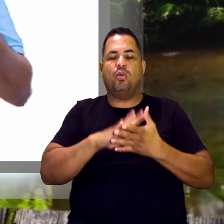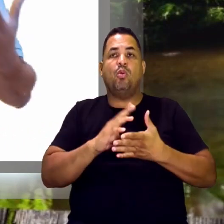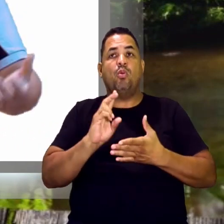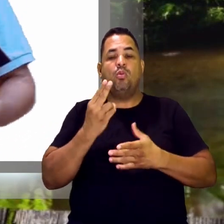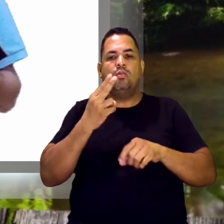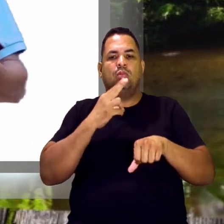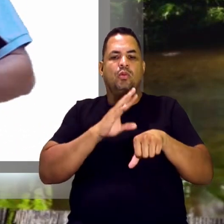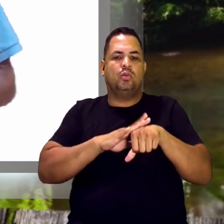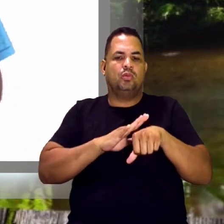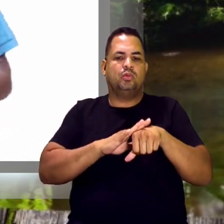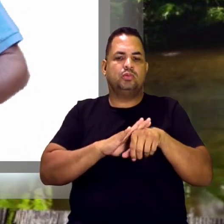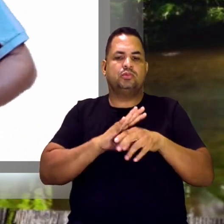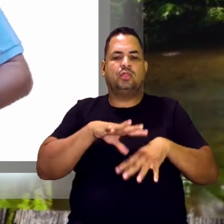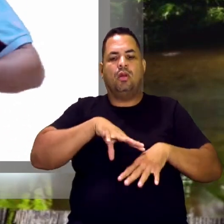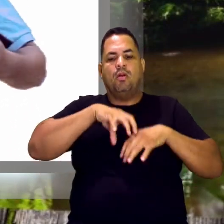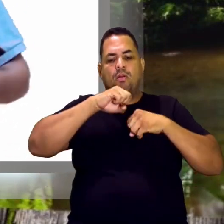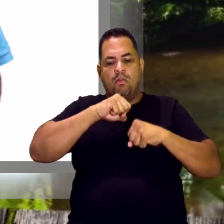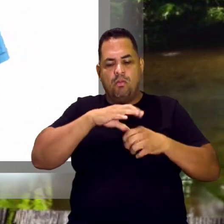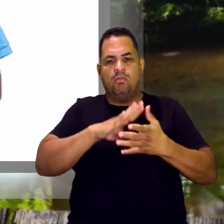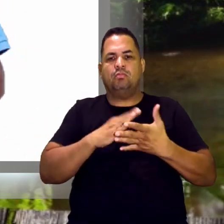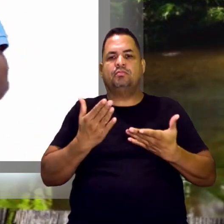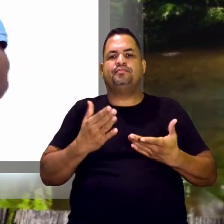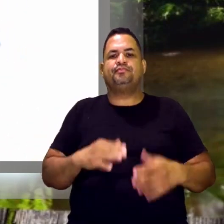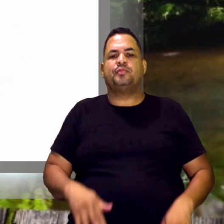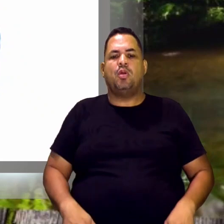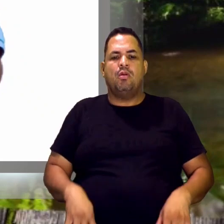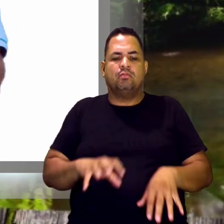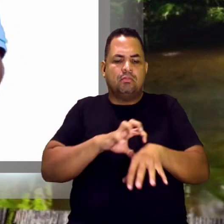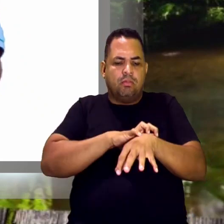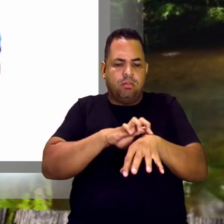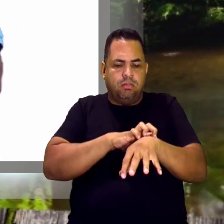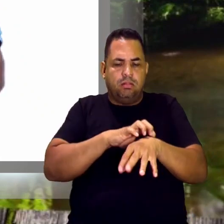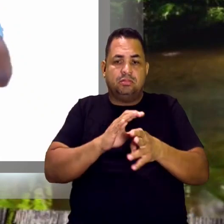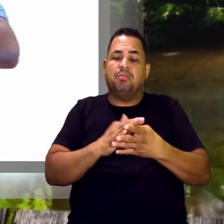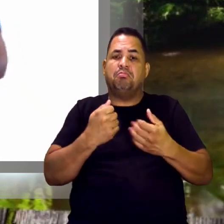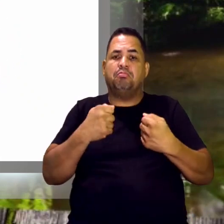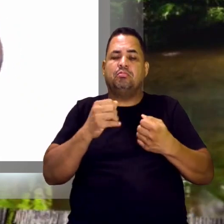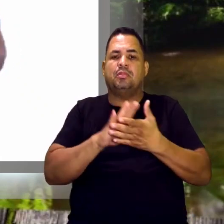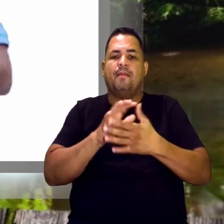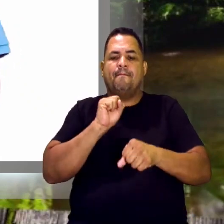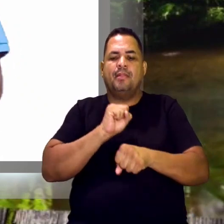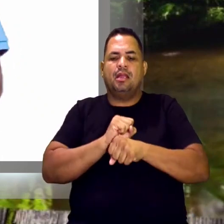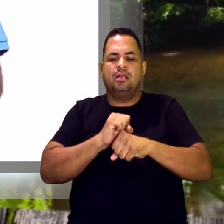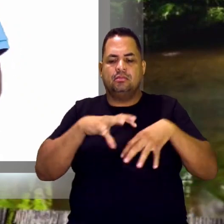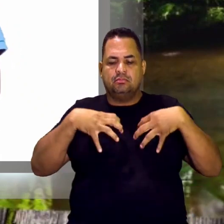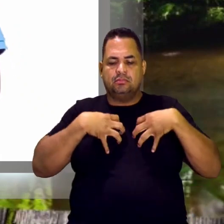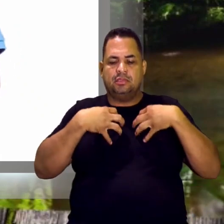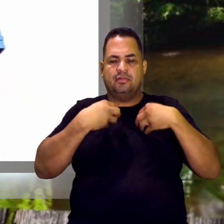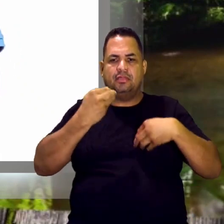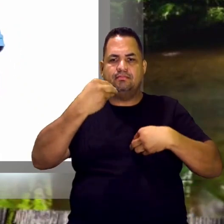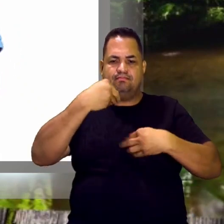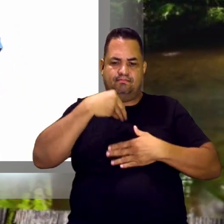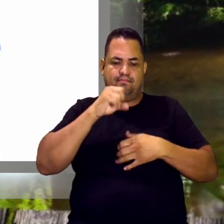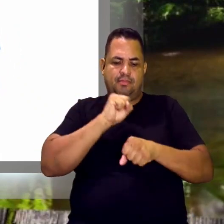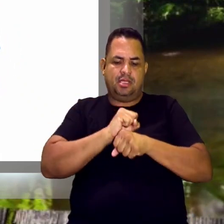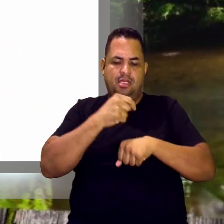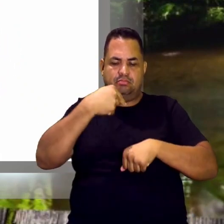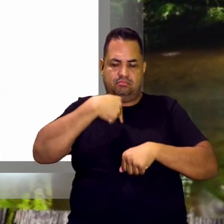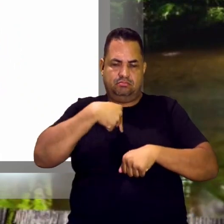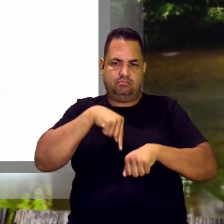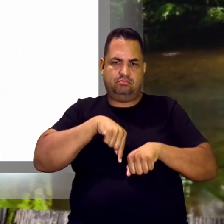momento, uma pneumonia, uma bronquite, uma reação alérgica, ela vai parar. E esse muco vai ficar no seu organismo,